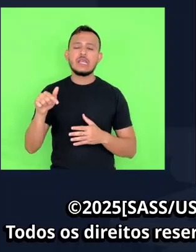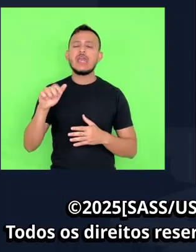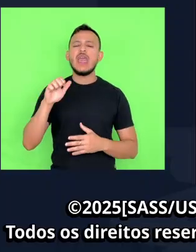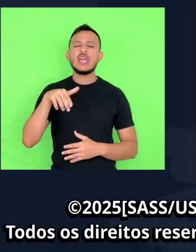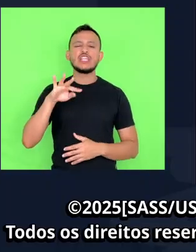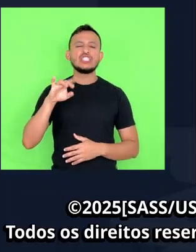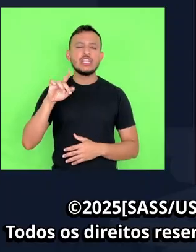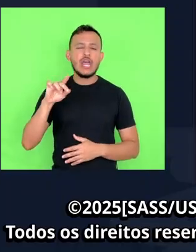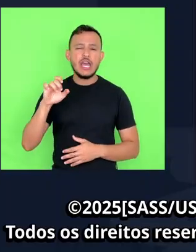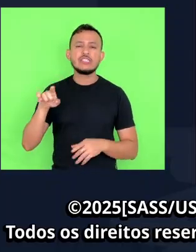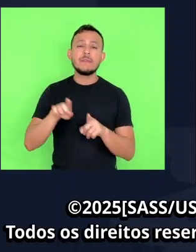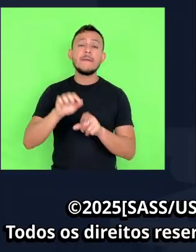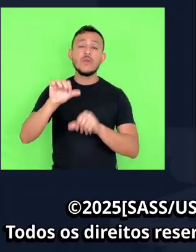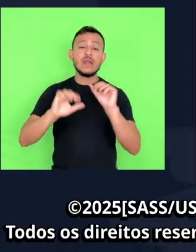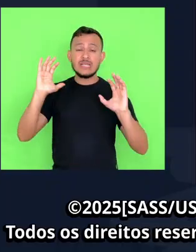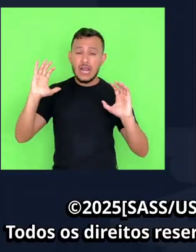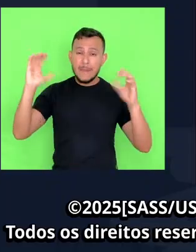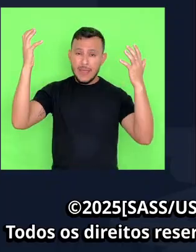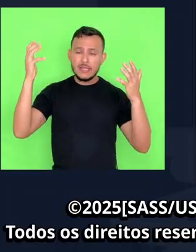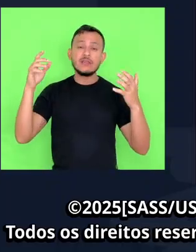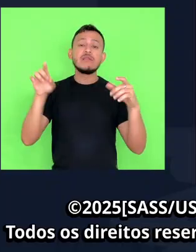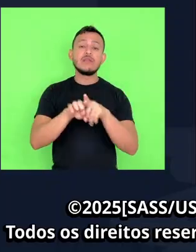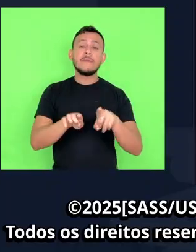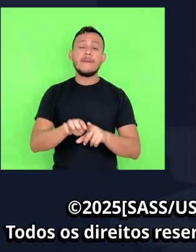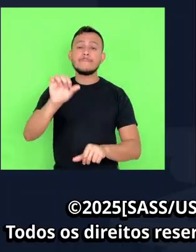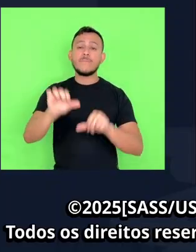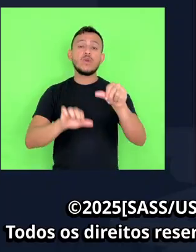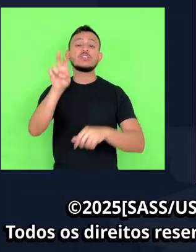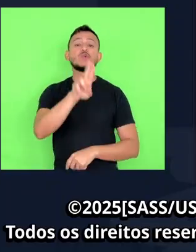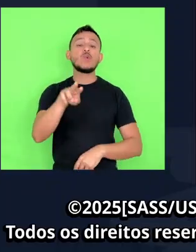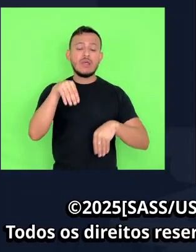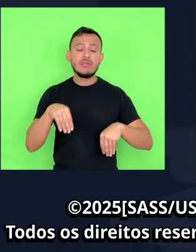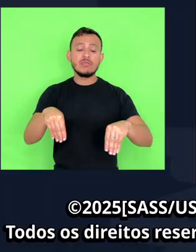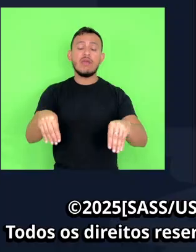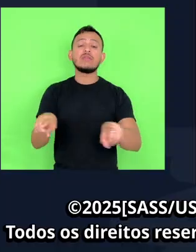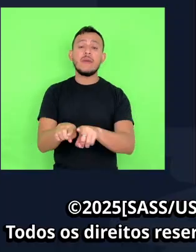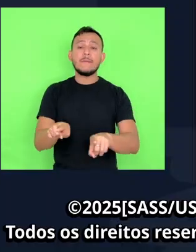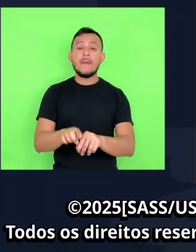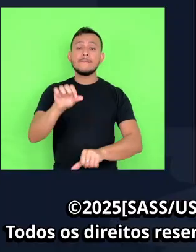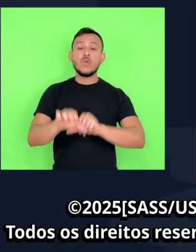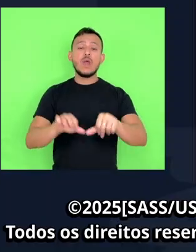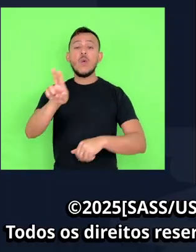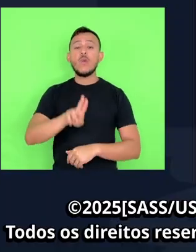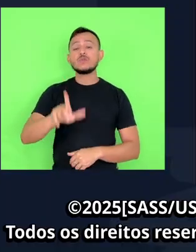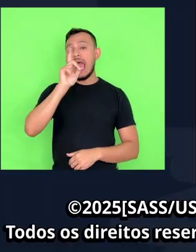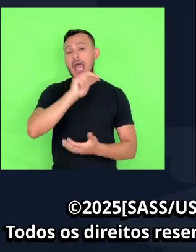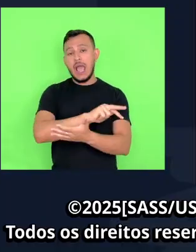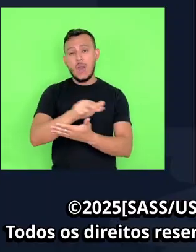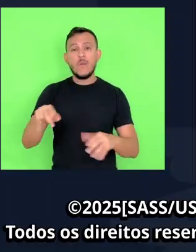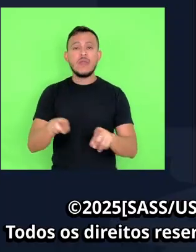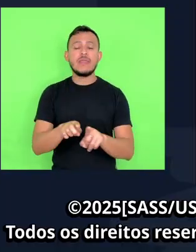climática, integridade da biosfera, mudança do uso da terra, mudanças no uso da água e os